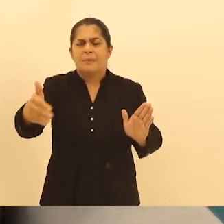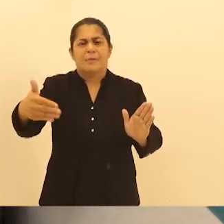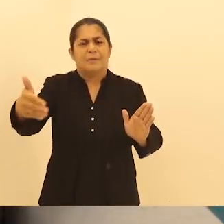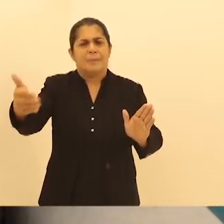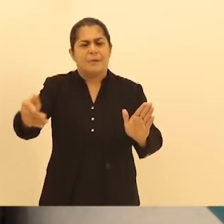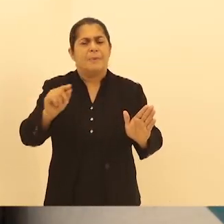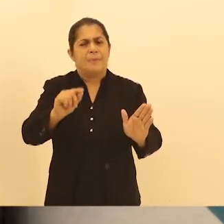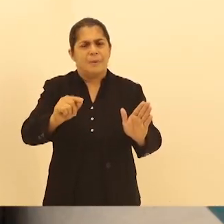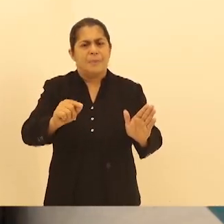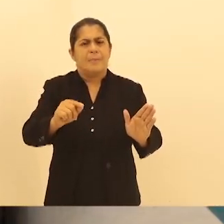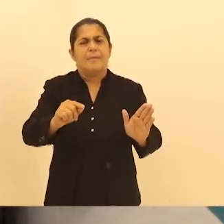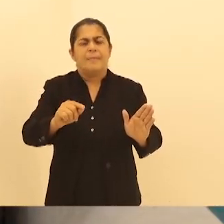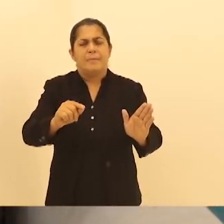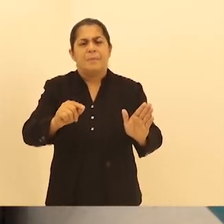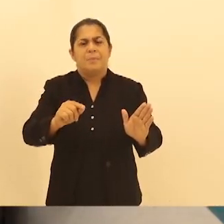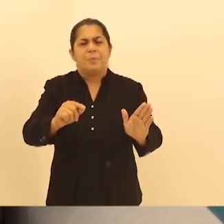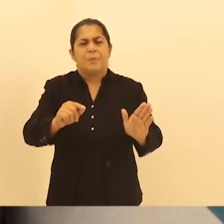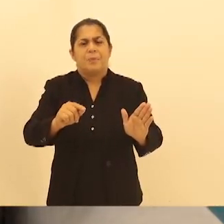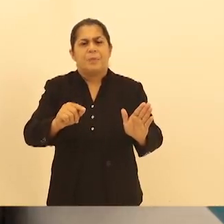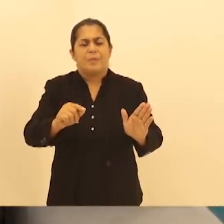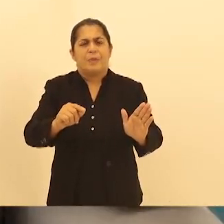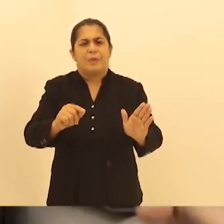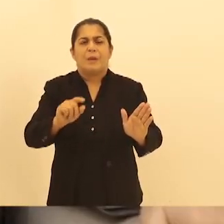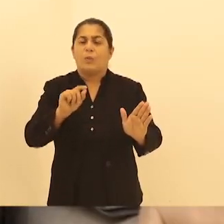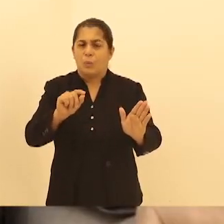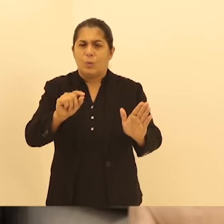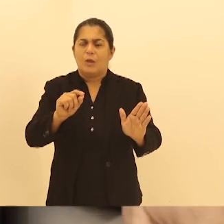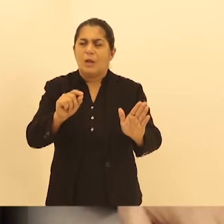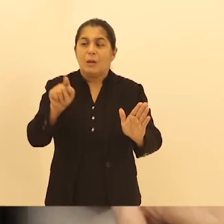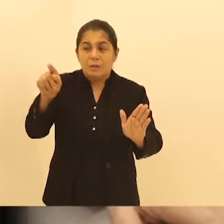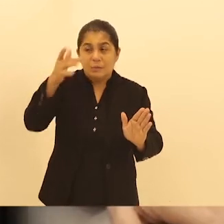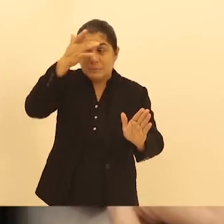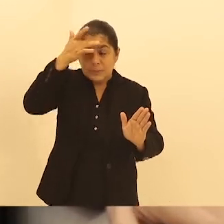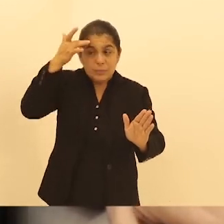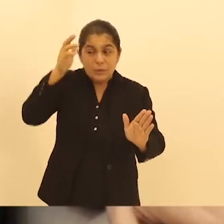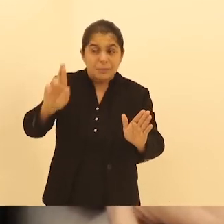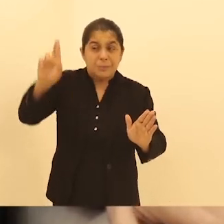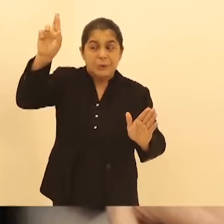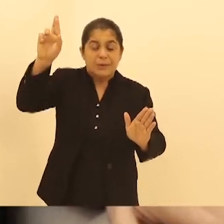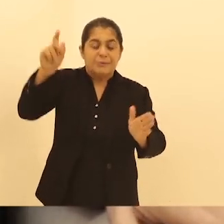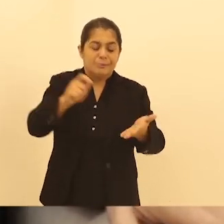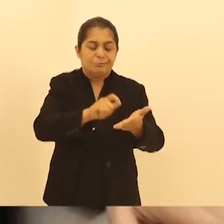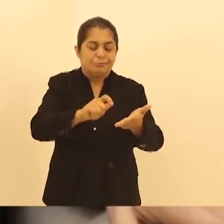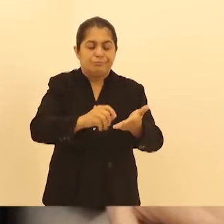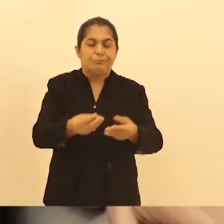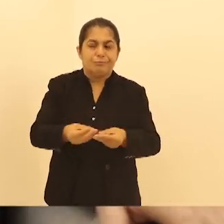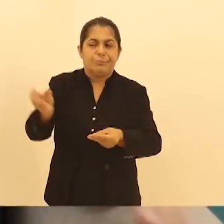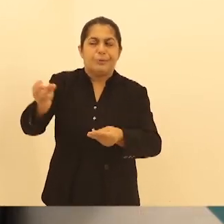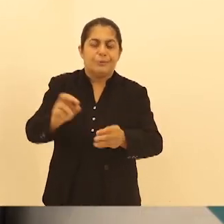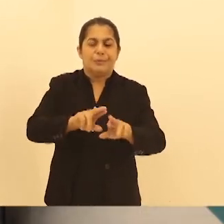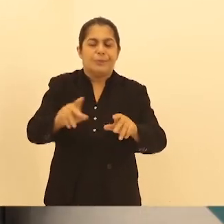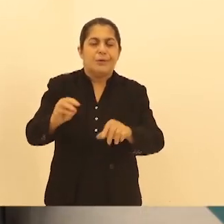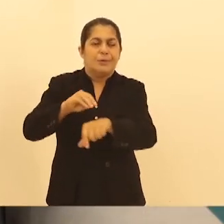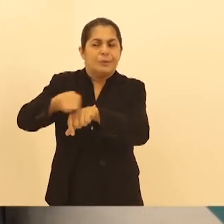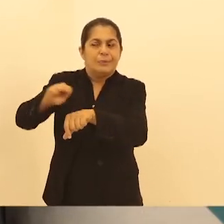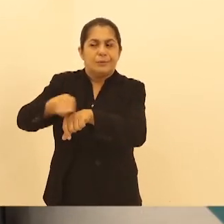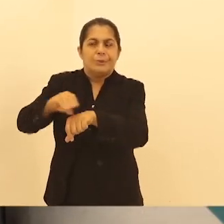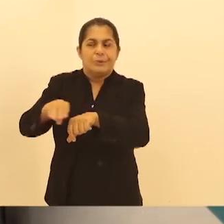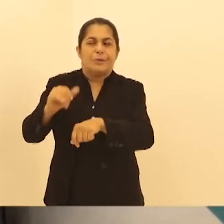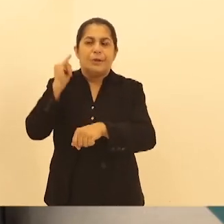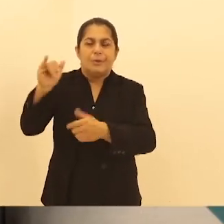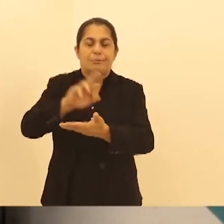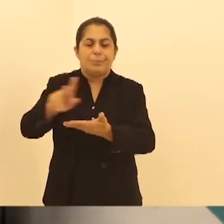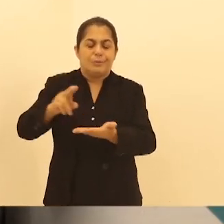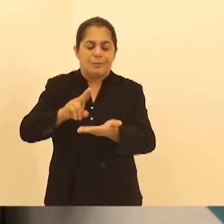mandamos para os órgãos que devem tomar conhecimento dessas manifestações e enfim